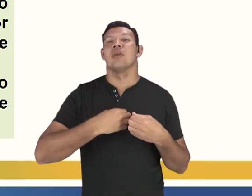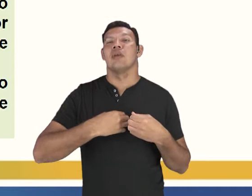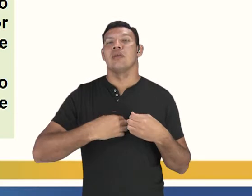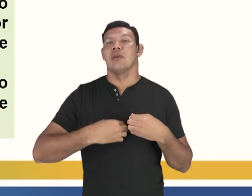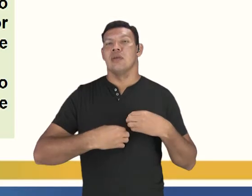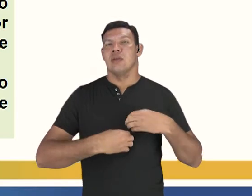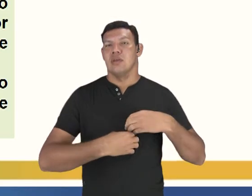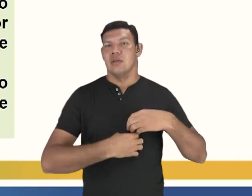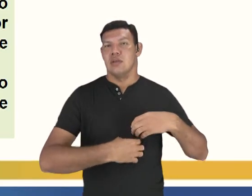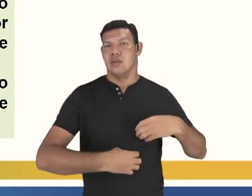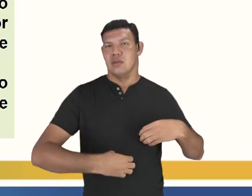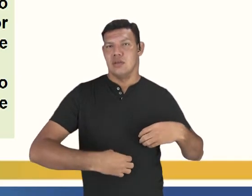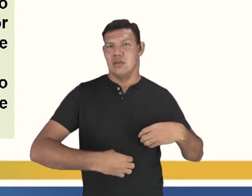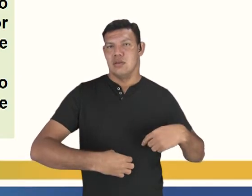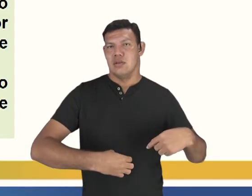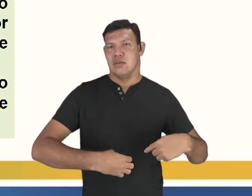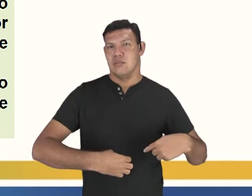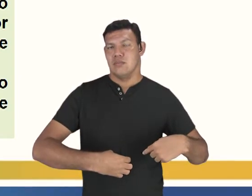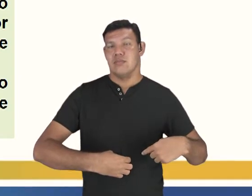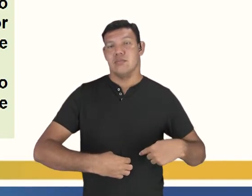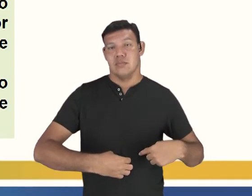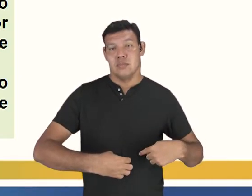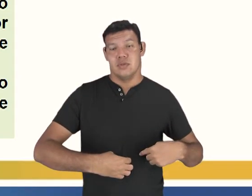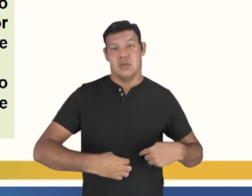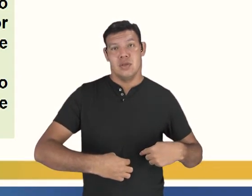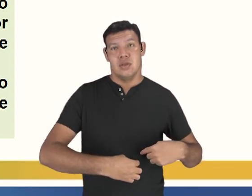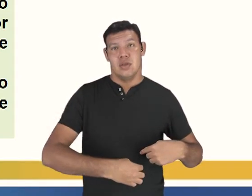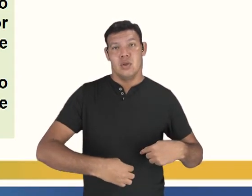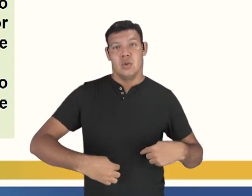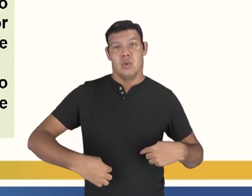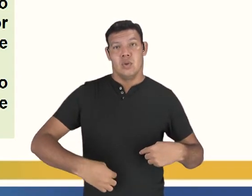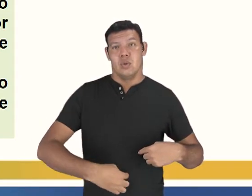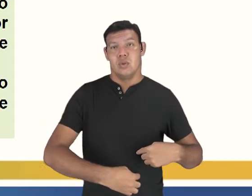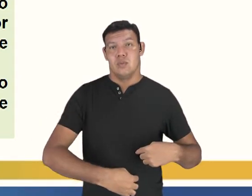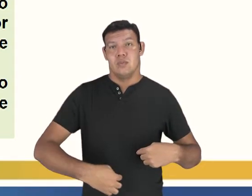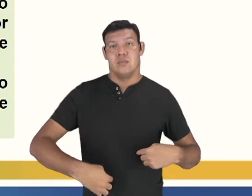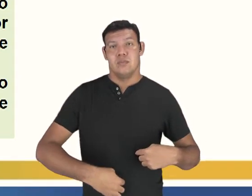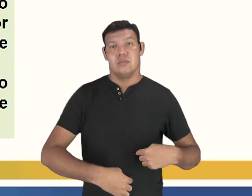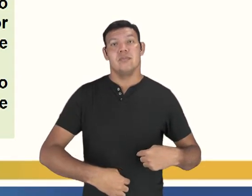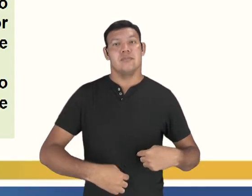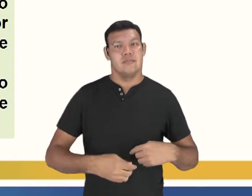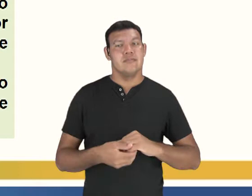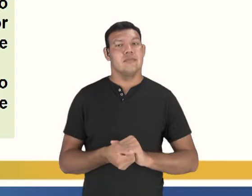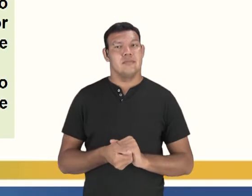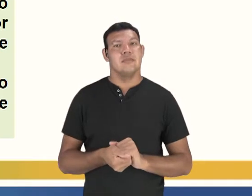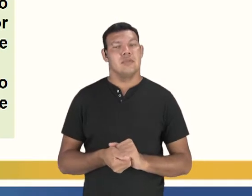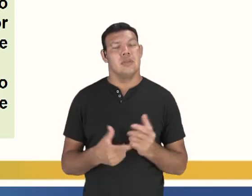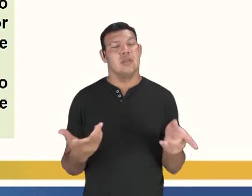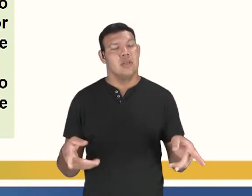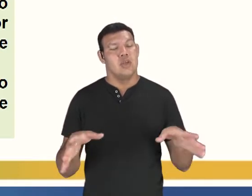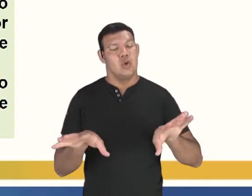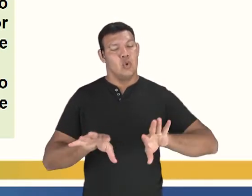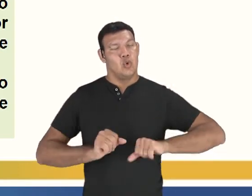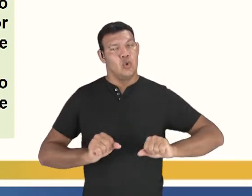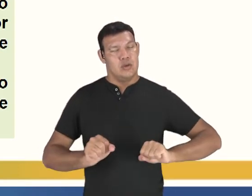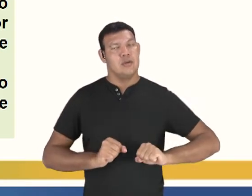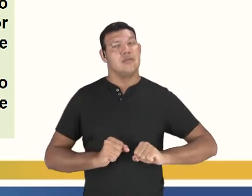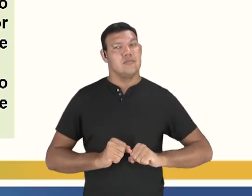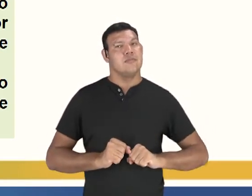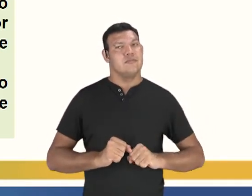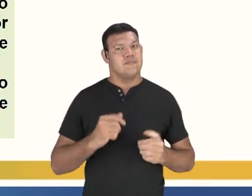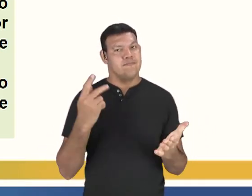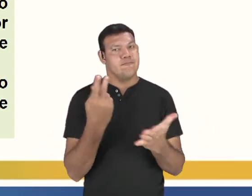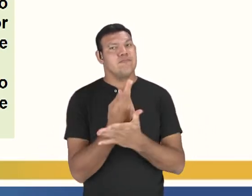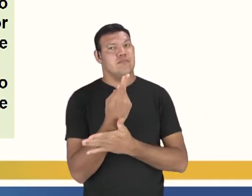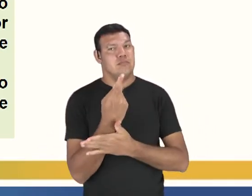para o estômago, né? O estômago e o intestino delgado são as porções em que a digestão e a absorção de nutrientes